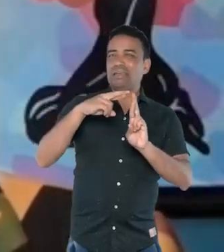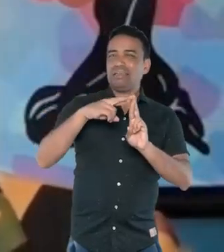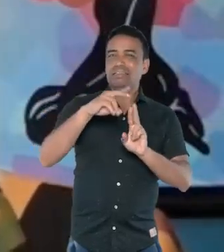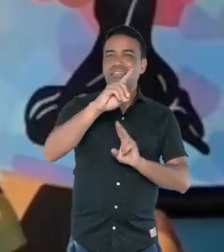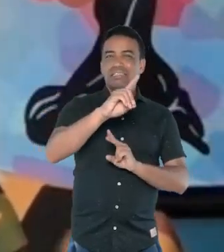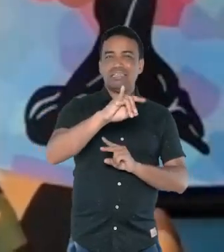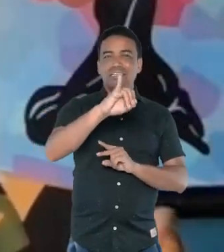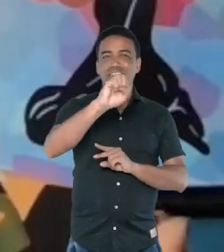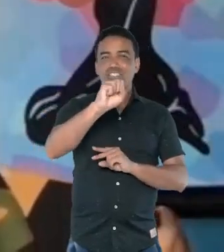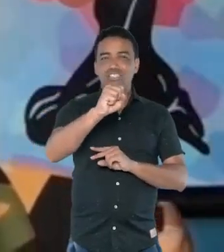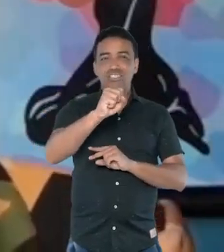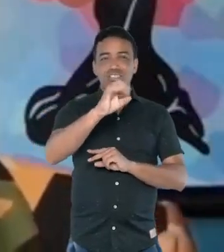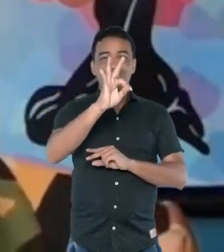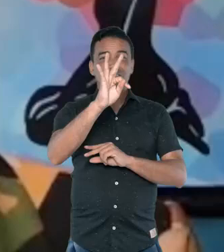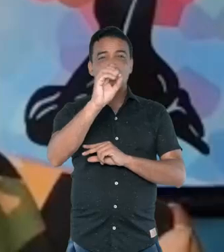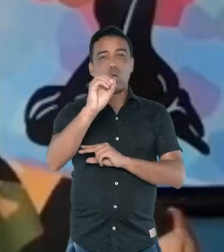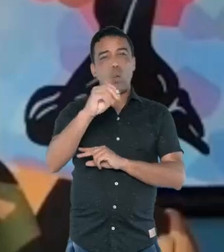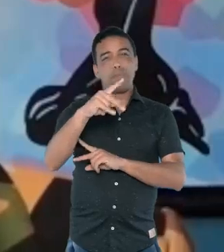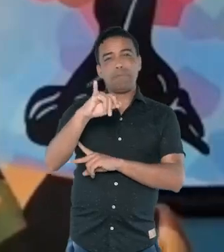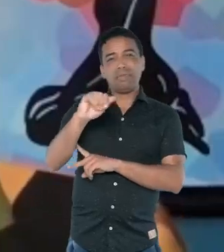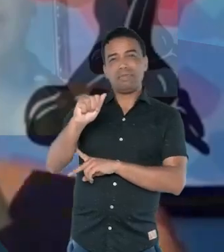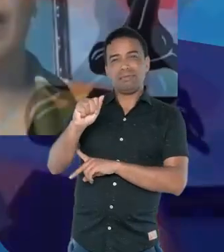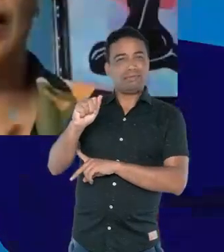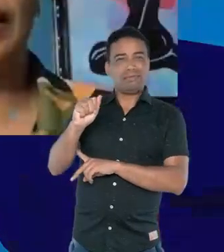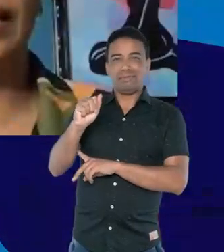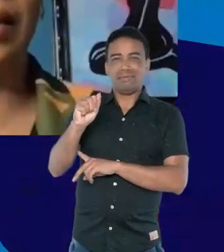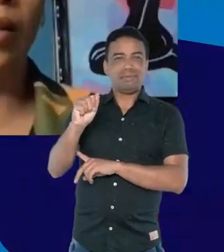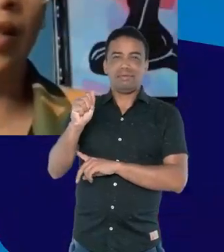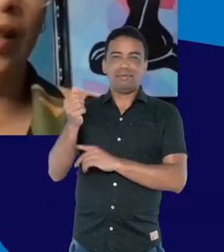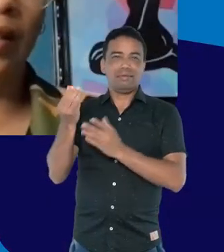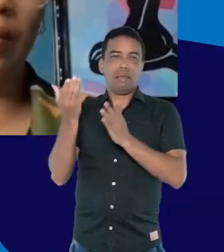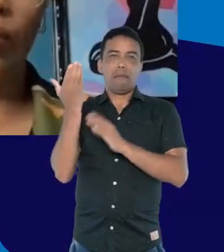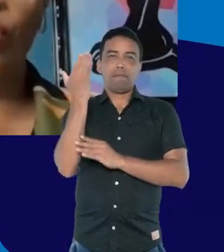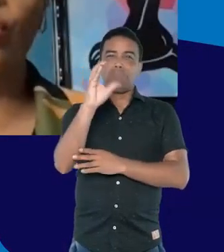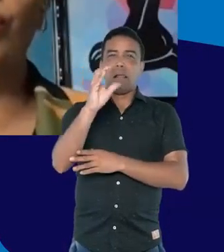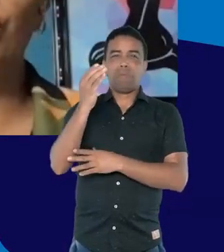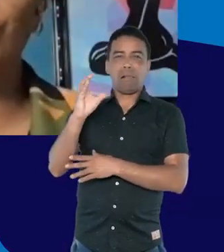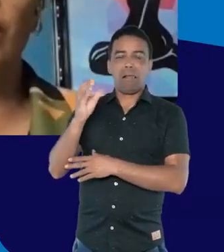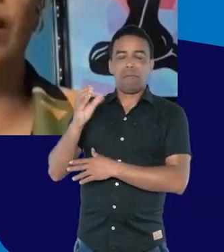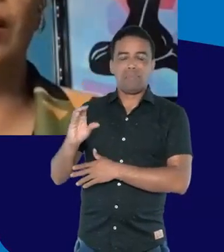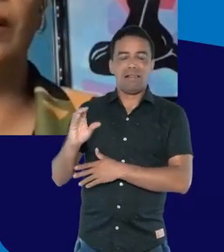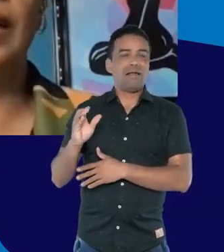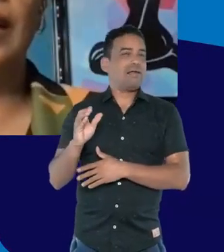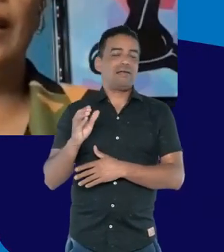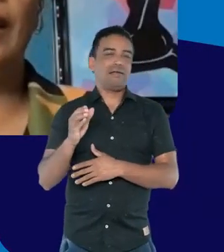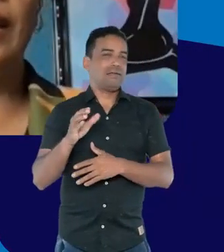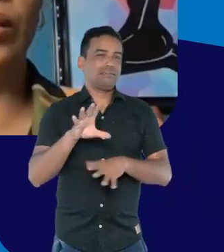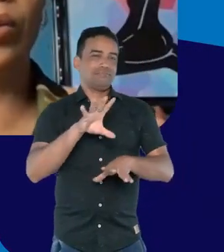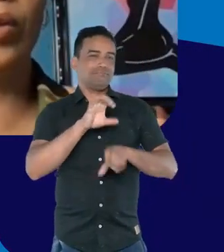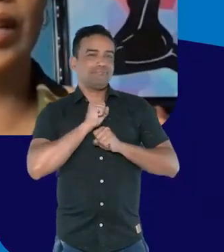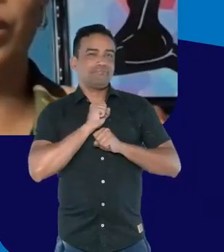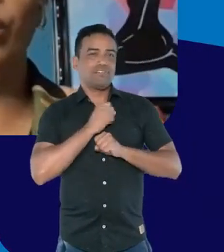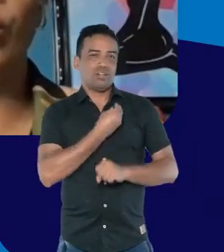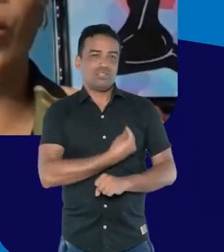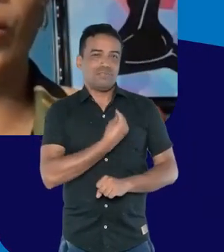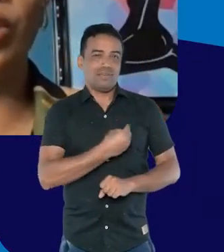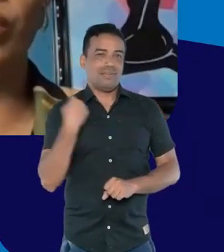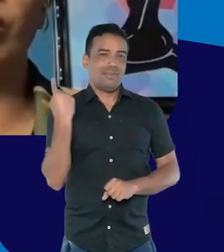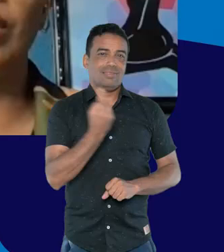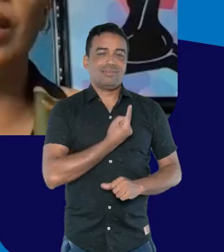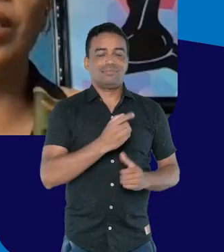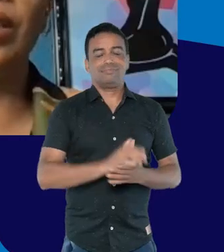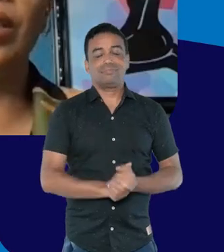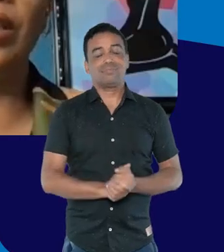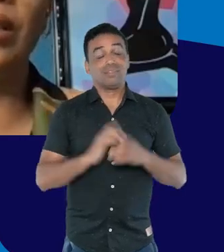distopia, né, muita distopia ocupando o nosso cotidiano, Isso, a gente com